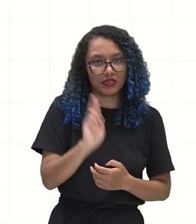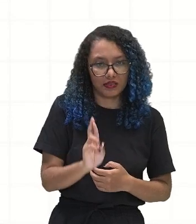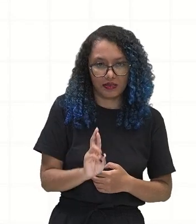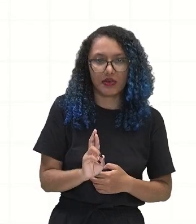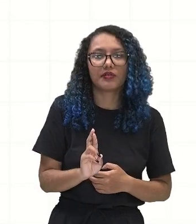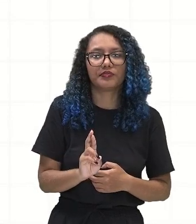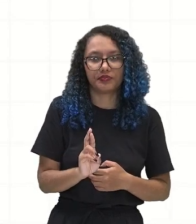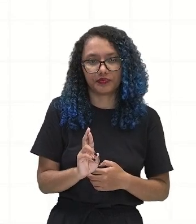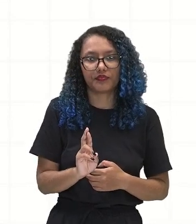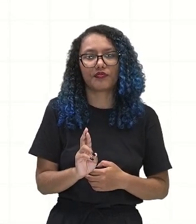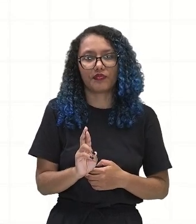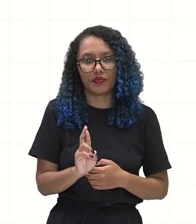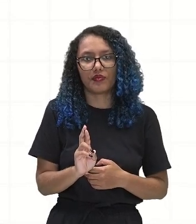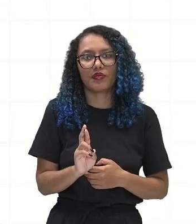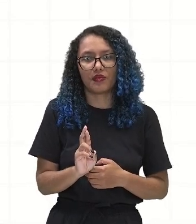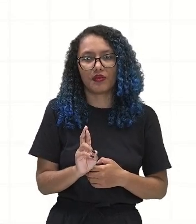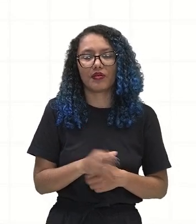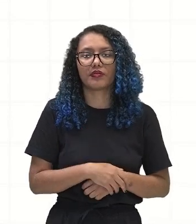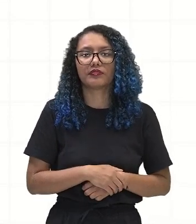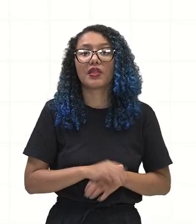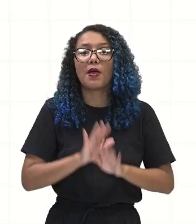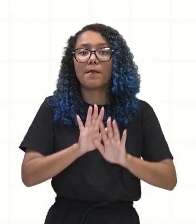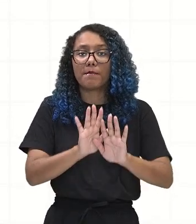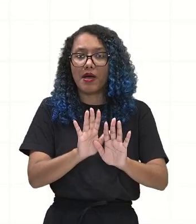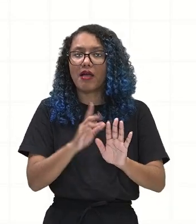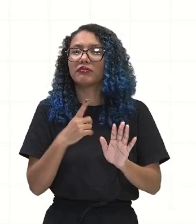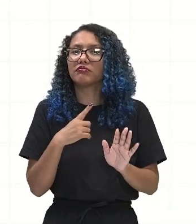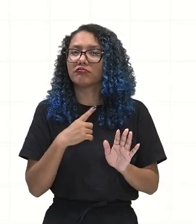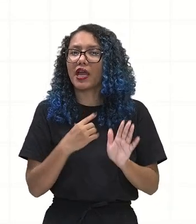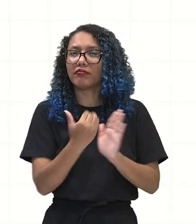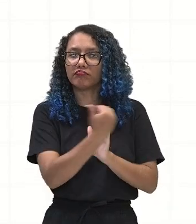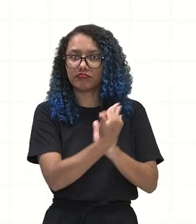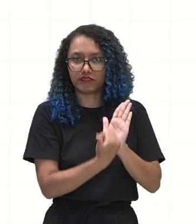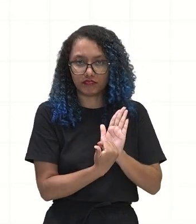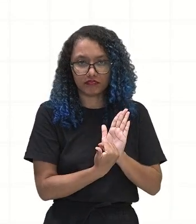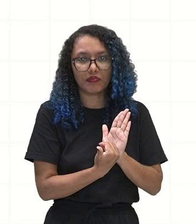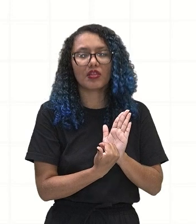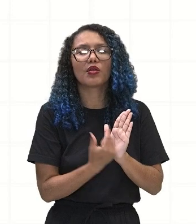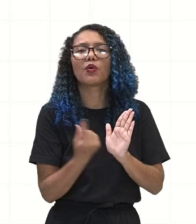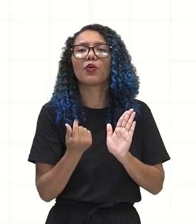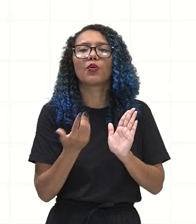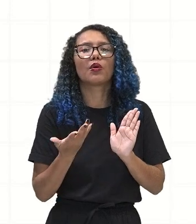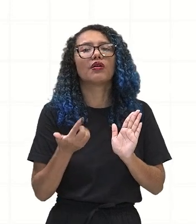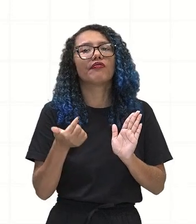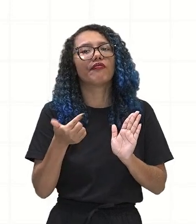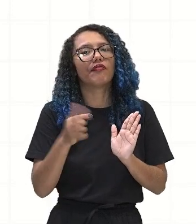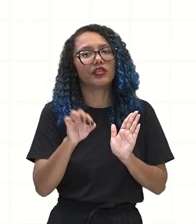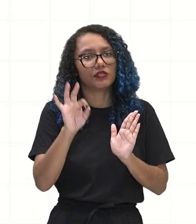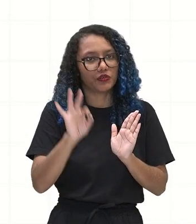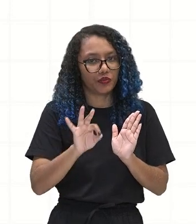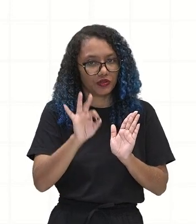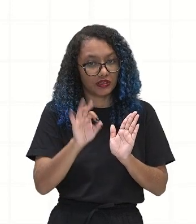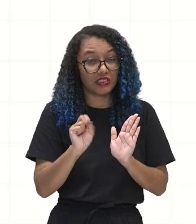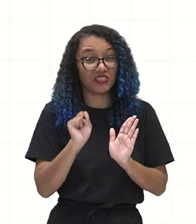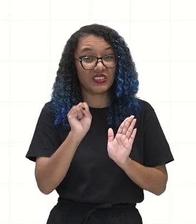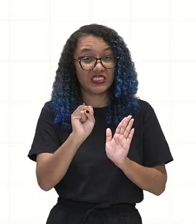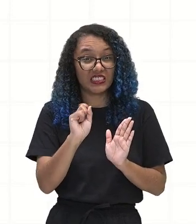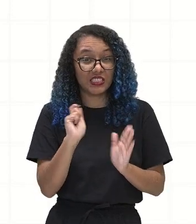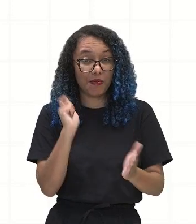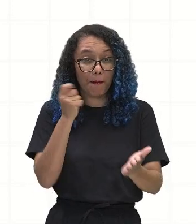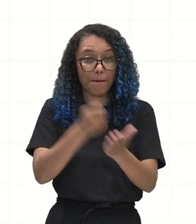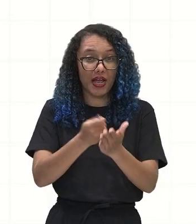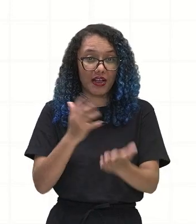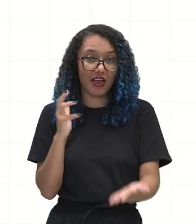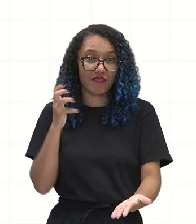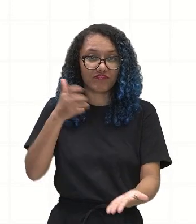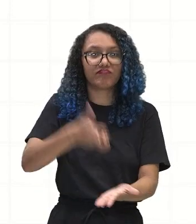tá? R$200, mas está com desconto de 20% na compra à vista.